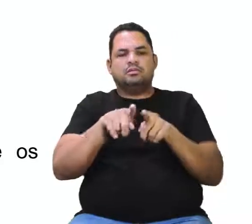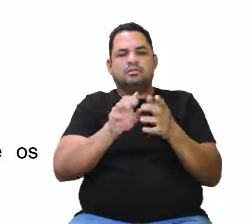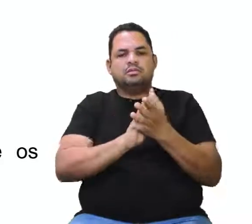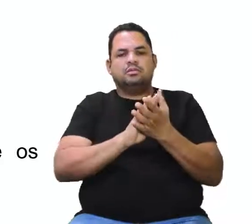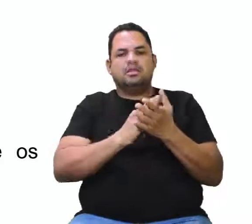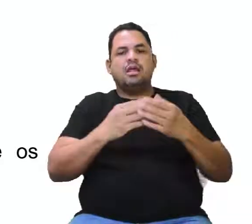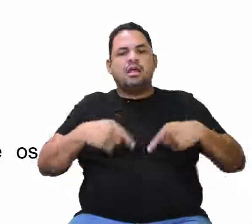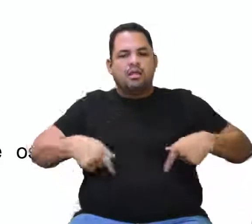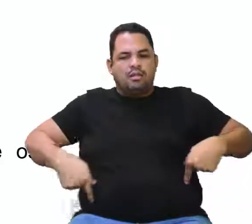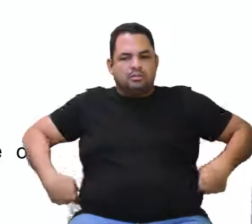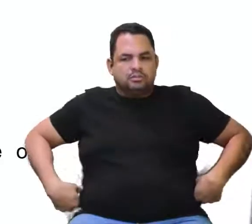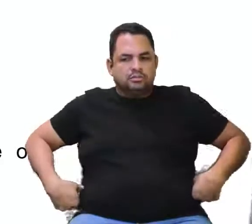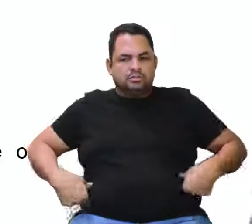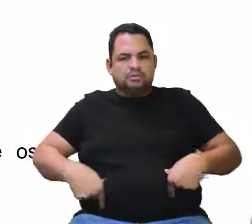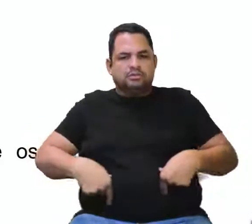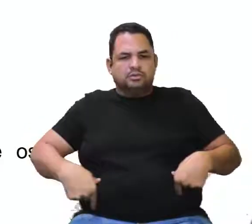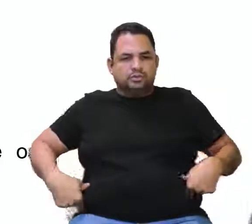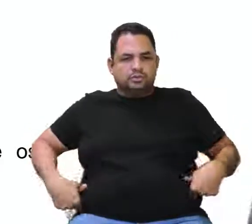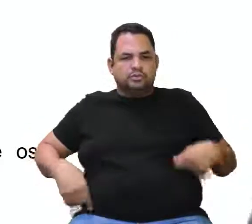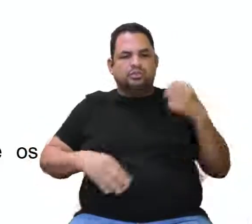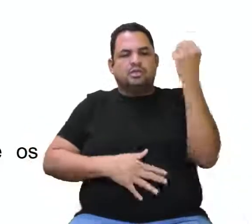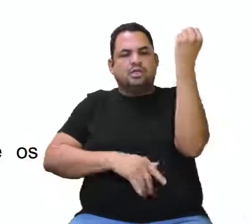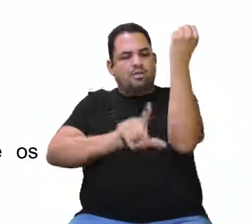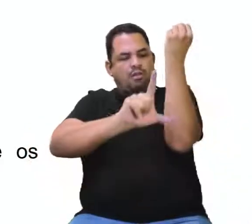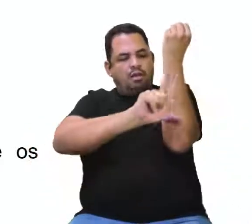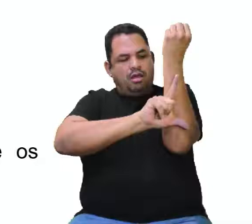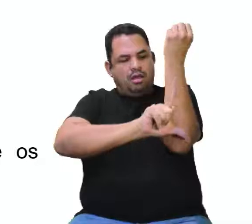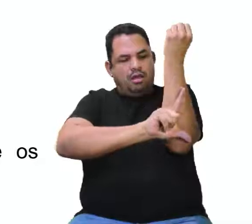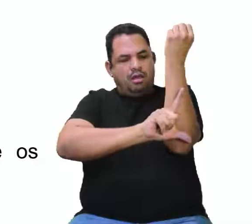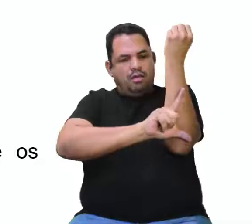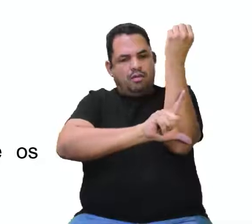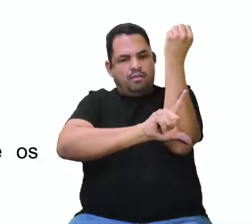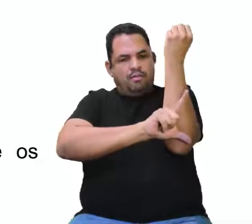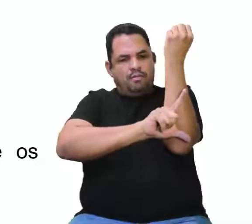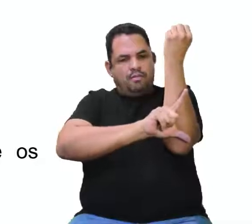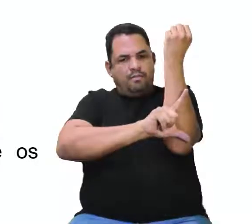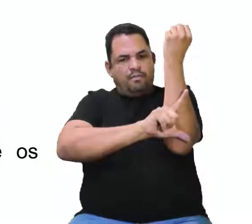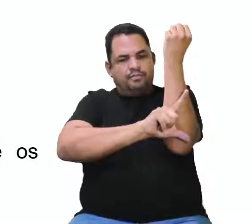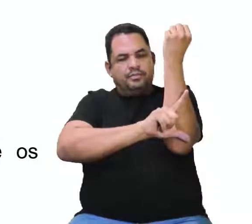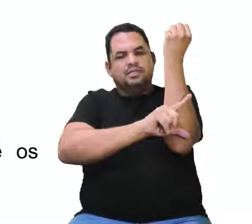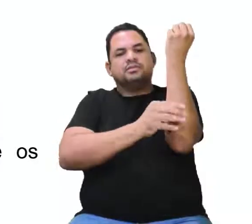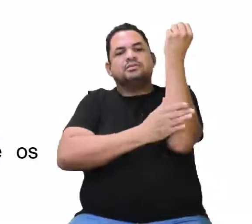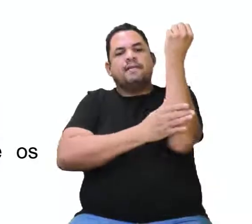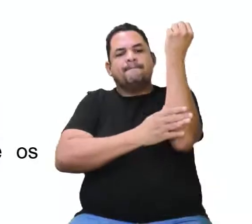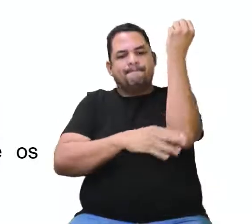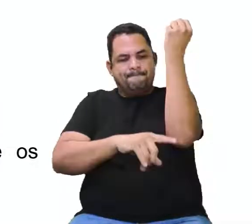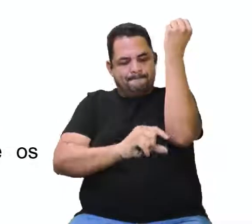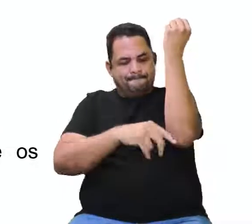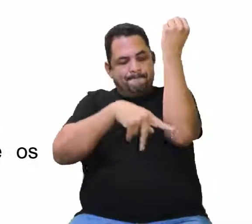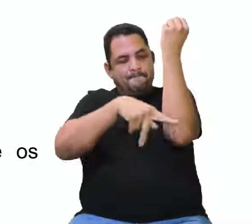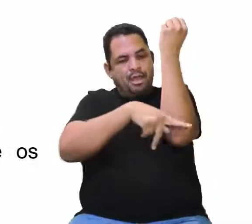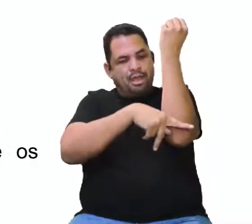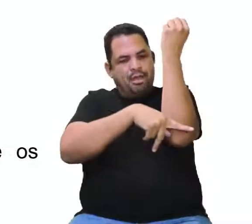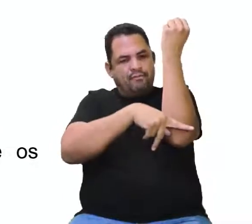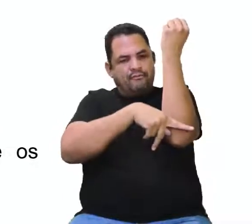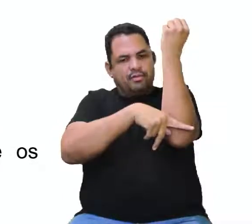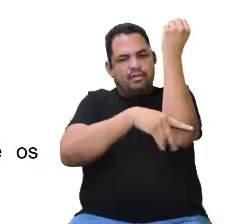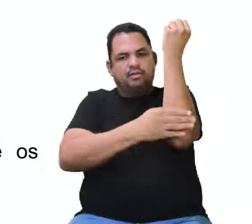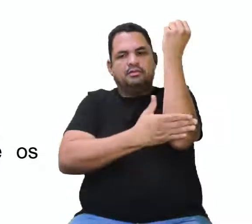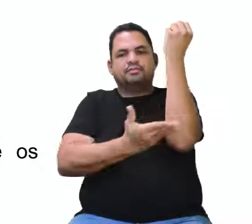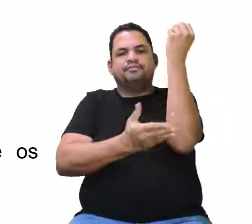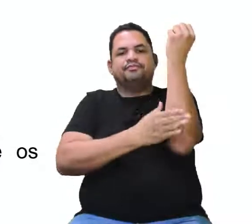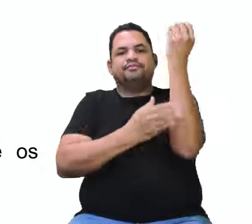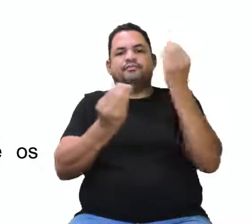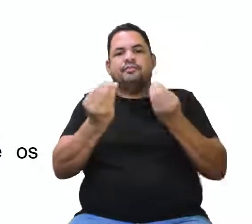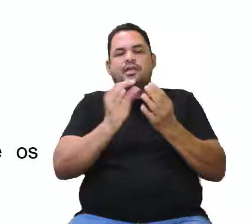da cintura, onde nós temos a vértebra lombar e as vértebras da região pélvica. Então vejam